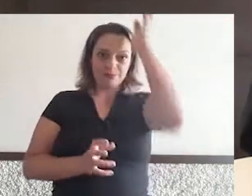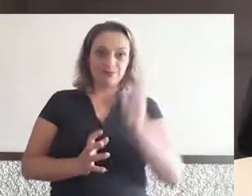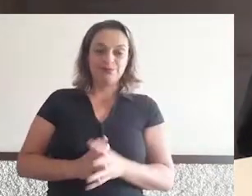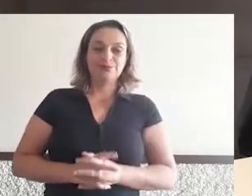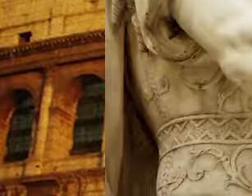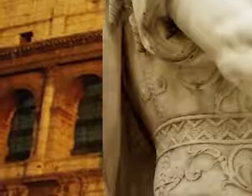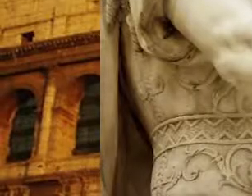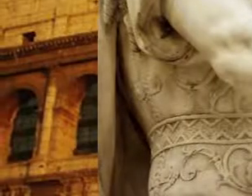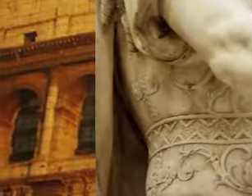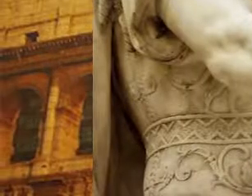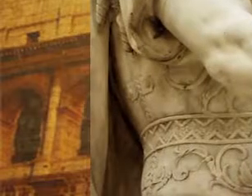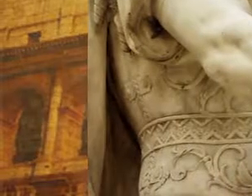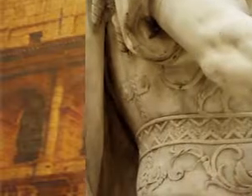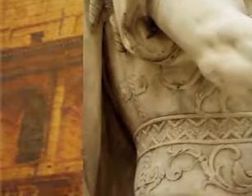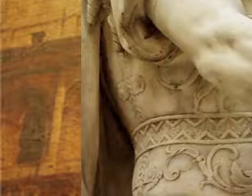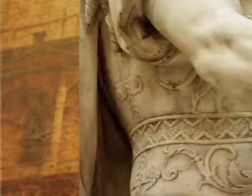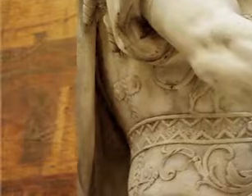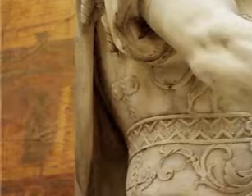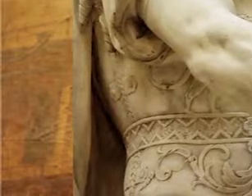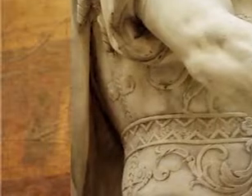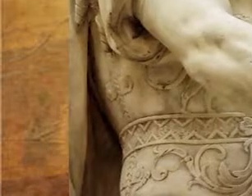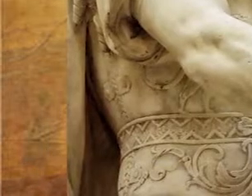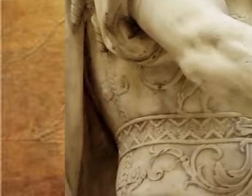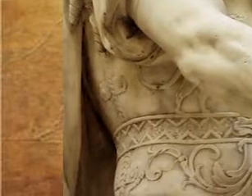civilização romana.